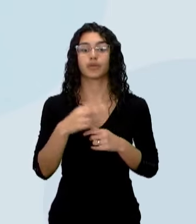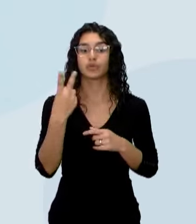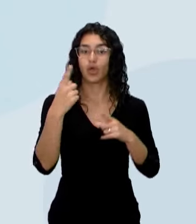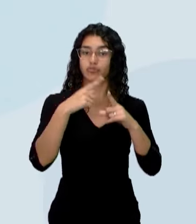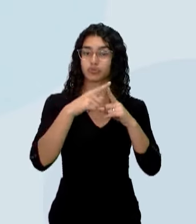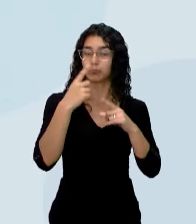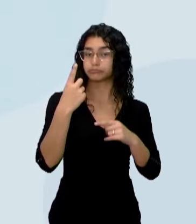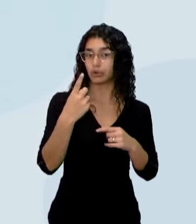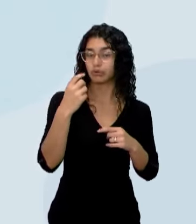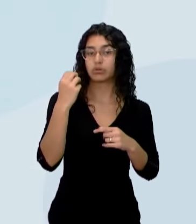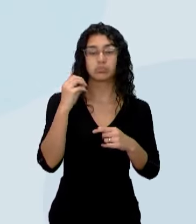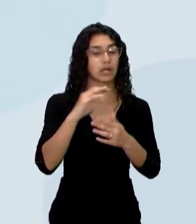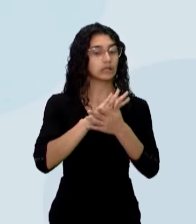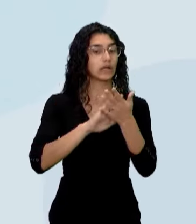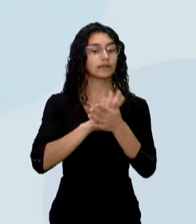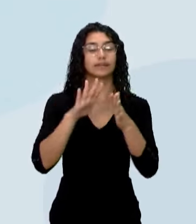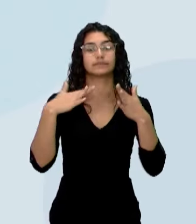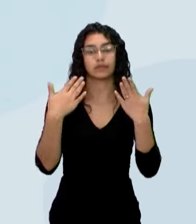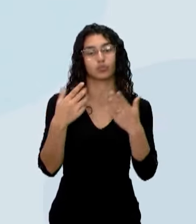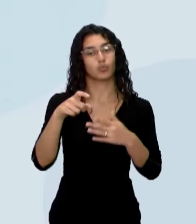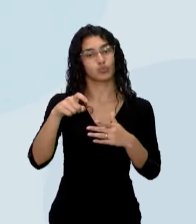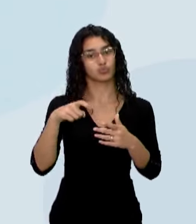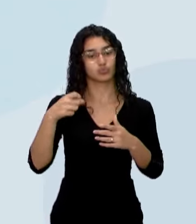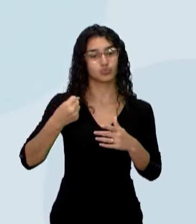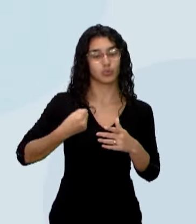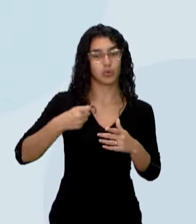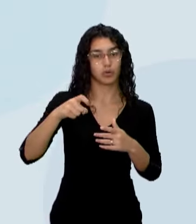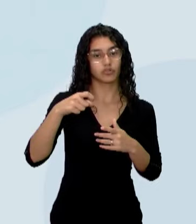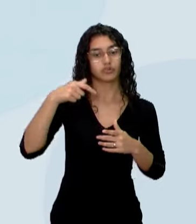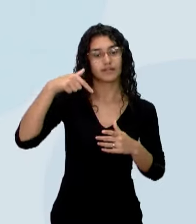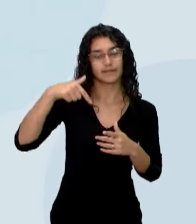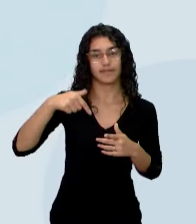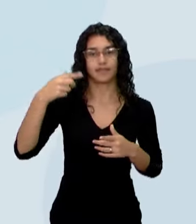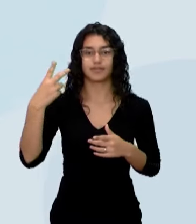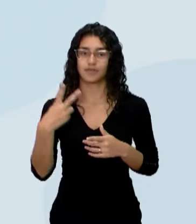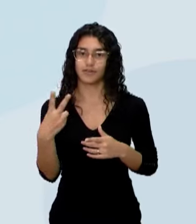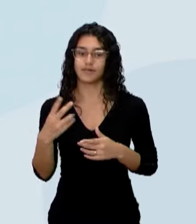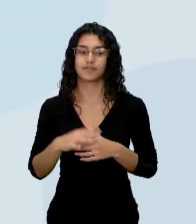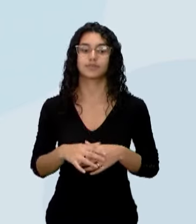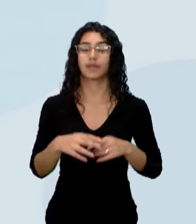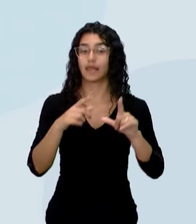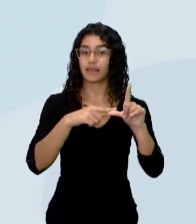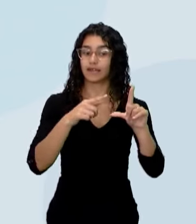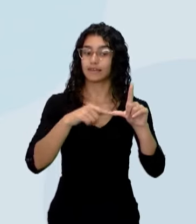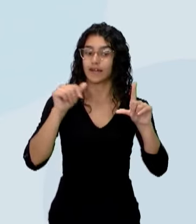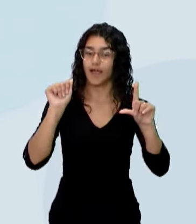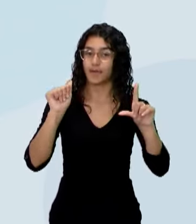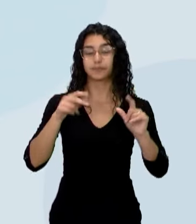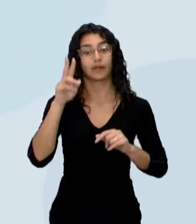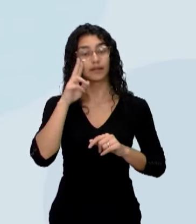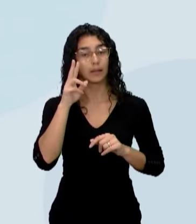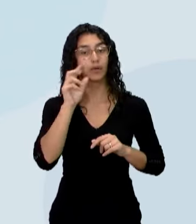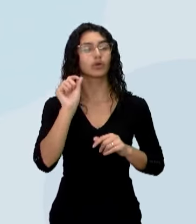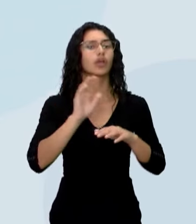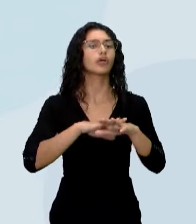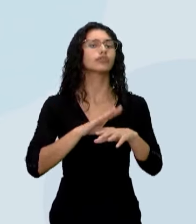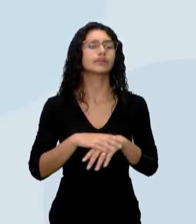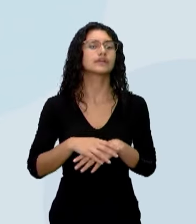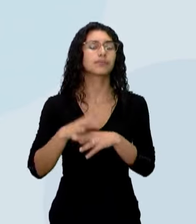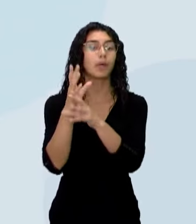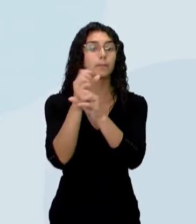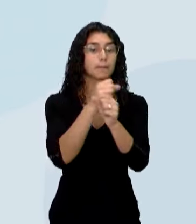2, não sobra ninguém. Portanto, o X vale 72 graus, Muito alternativa A. Muito Lembrando, bom. então, o que eu fiz?